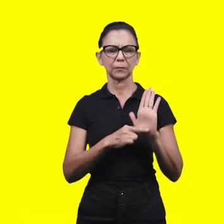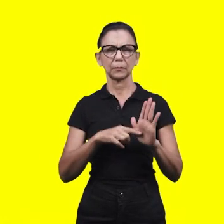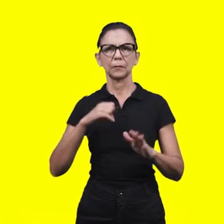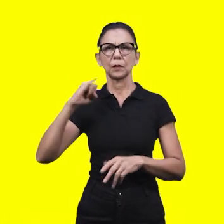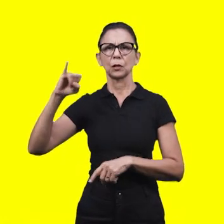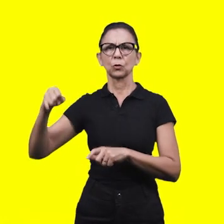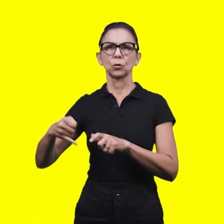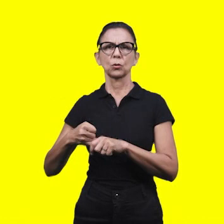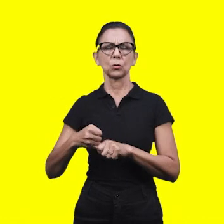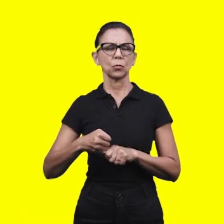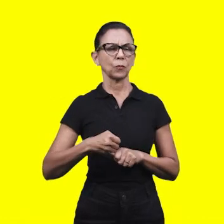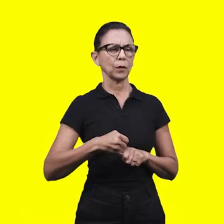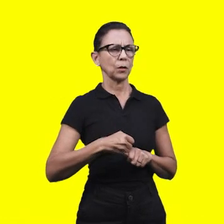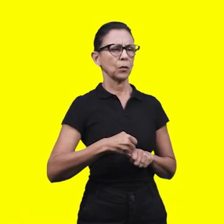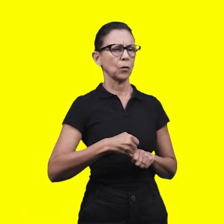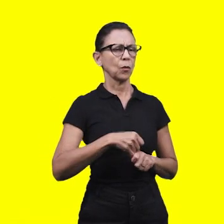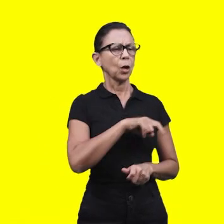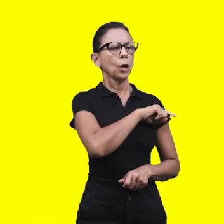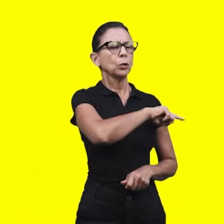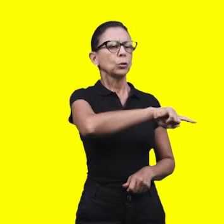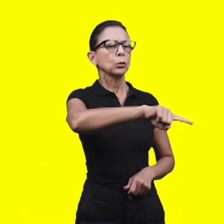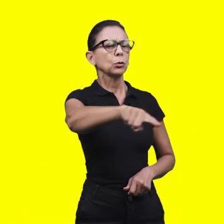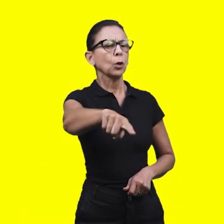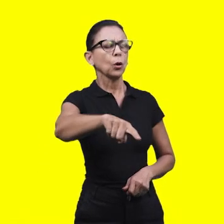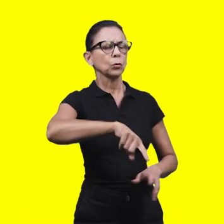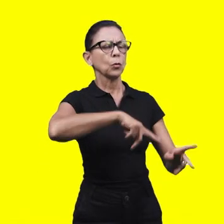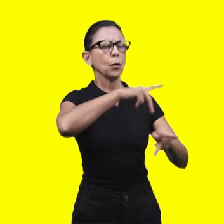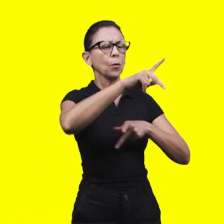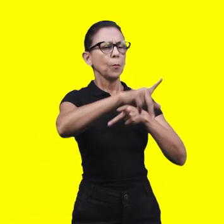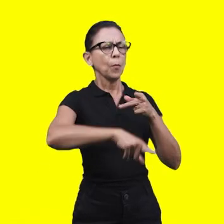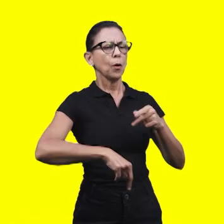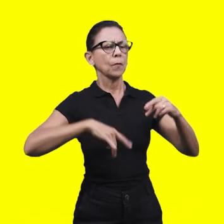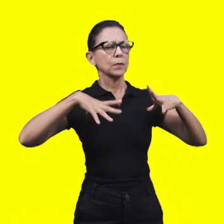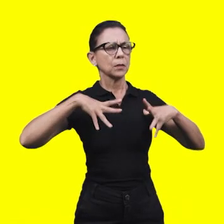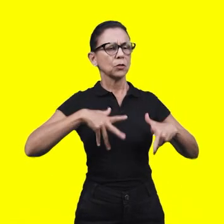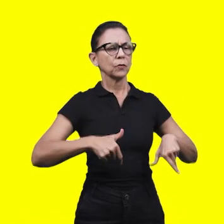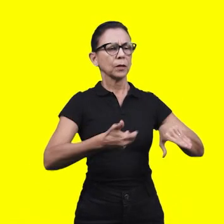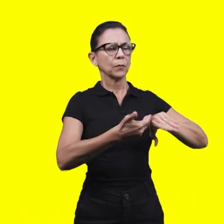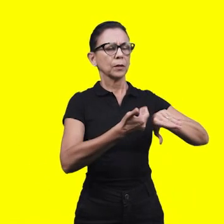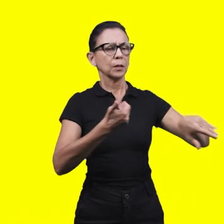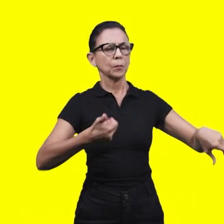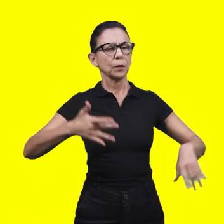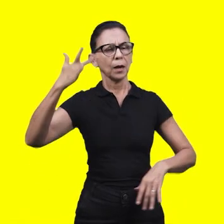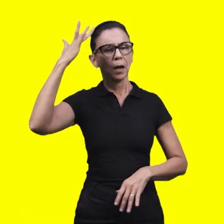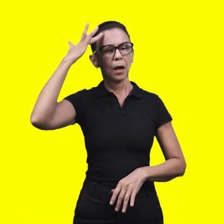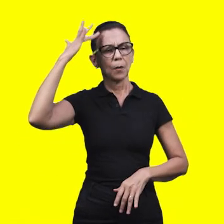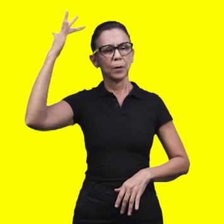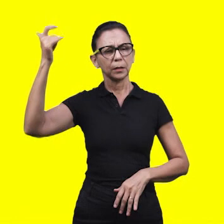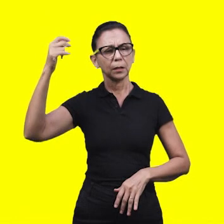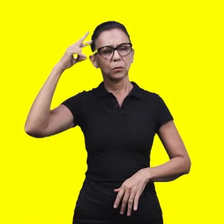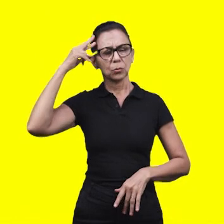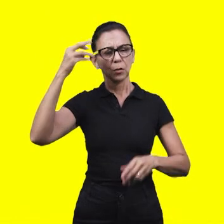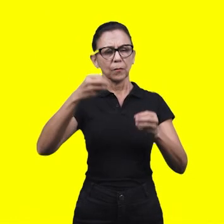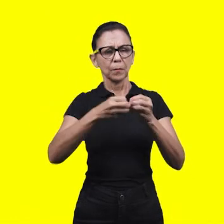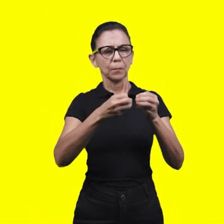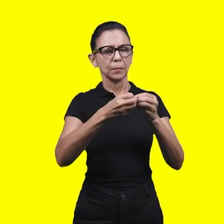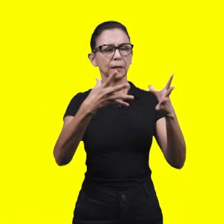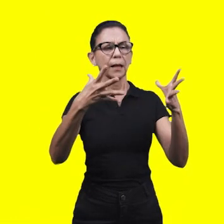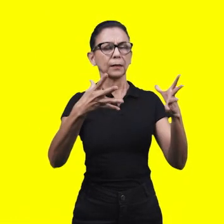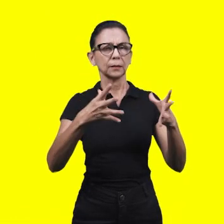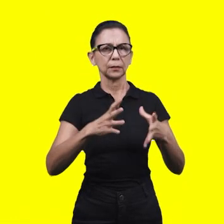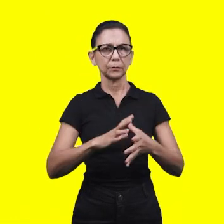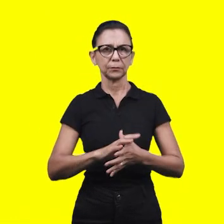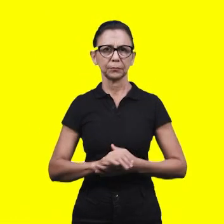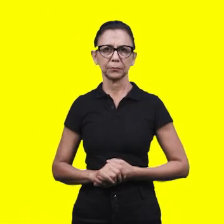ao povo: santificai-vos, porque amanhã fará o Senhor maravilhas no meio de vós. Josué